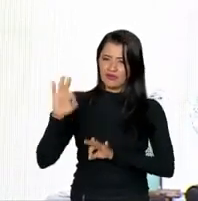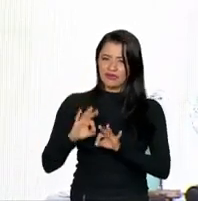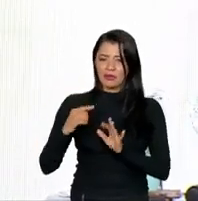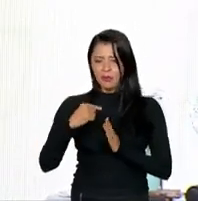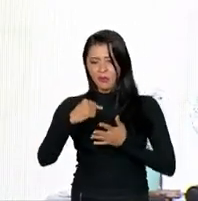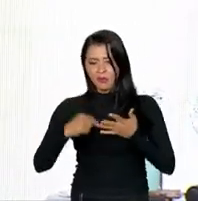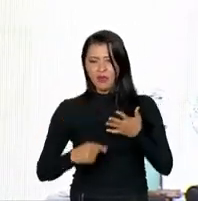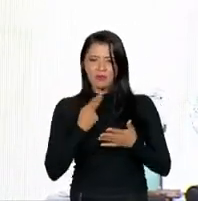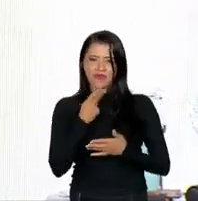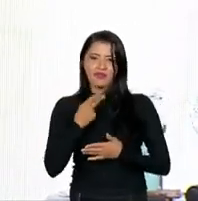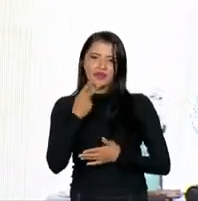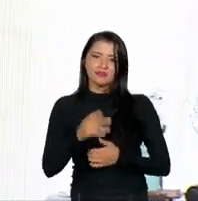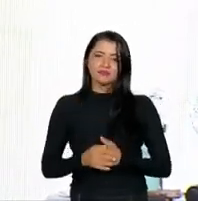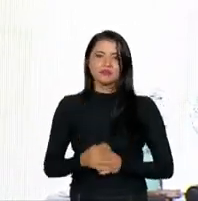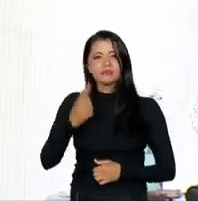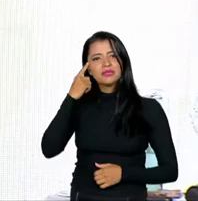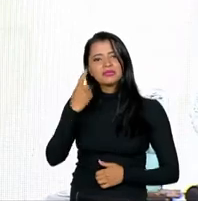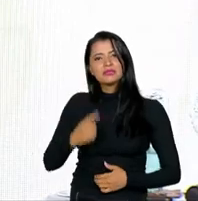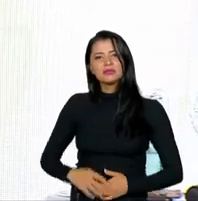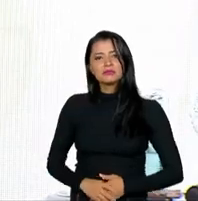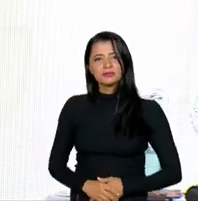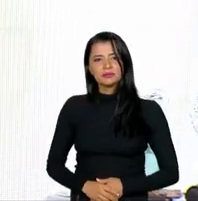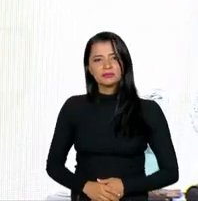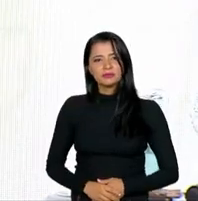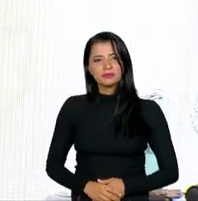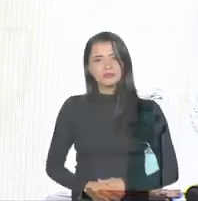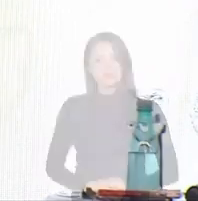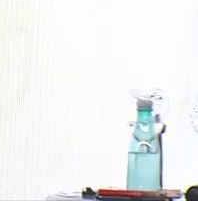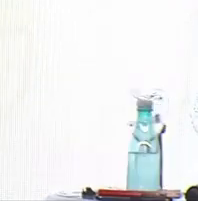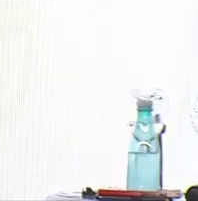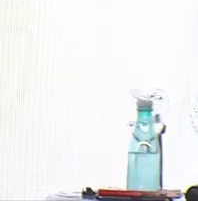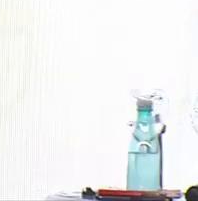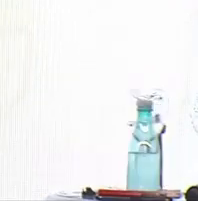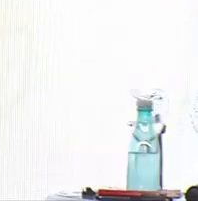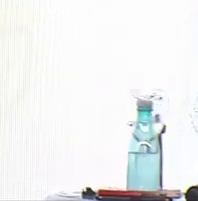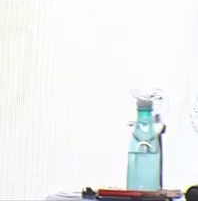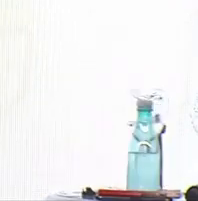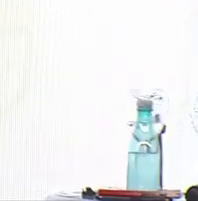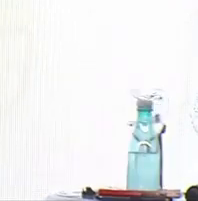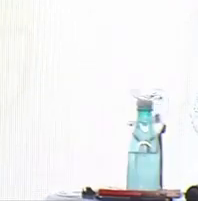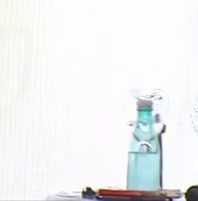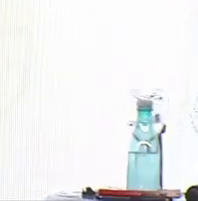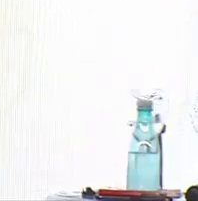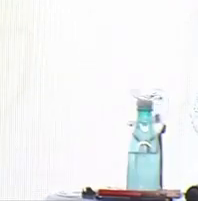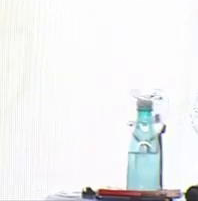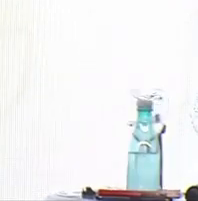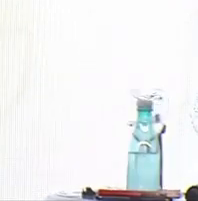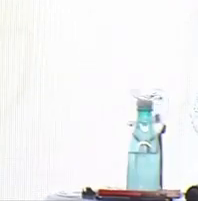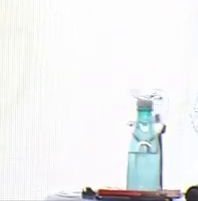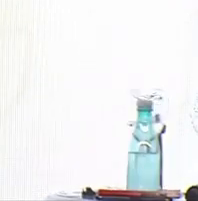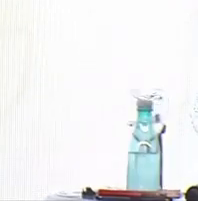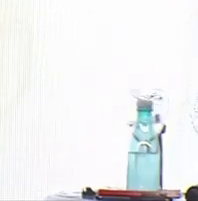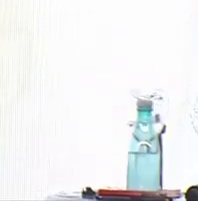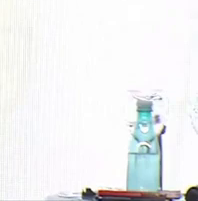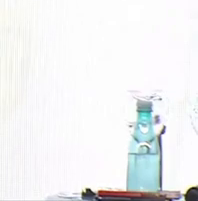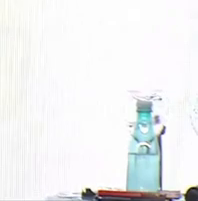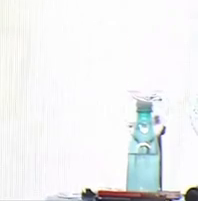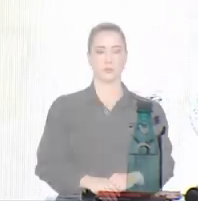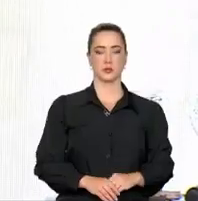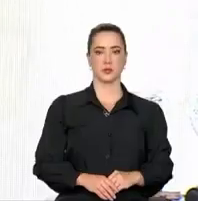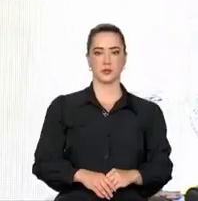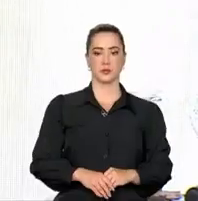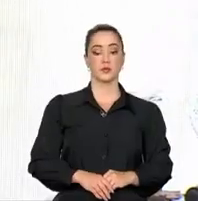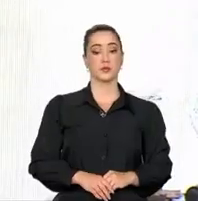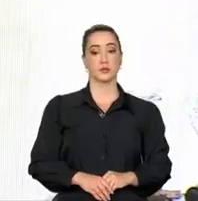pontos para falar, eu estava pensando em quanto que a educação conseguiu me levar cada vez mais. Mas eu não quero isso só para mim.